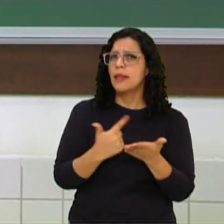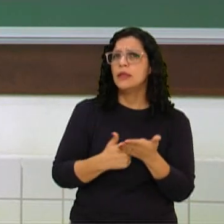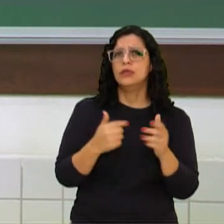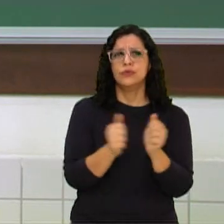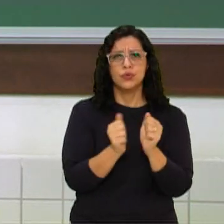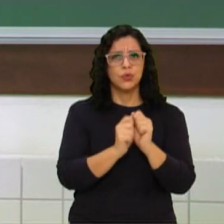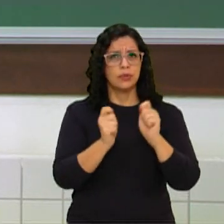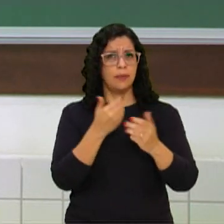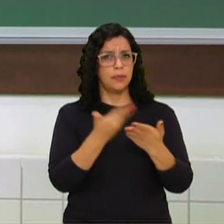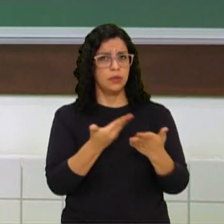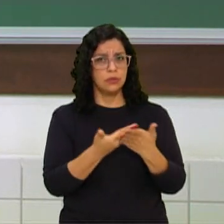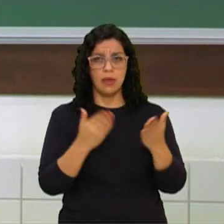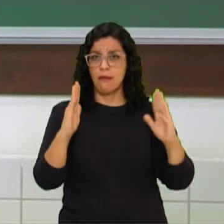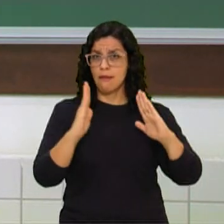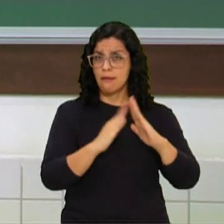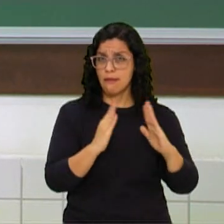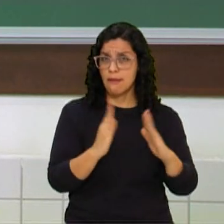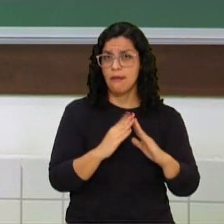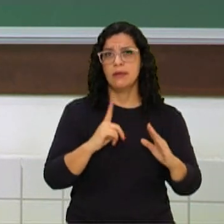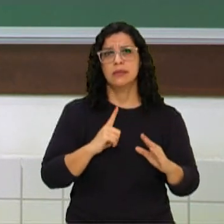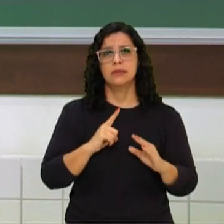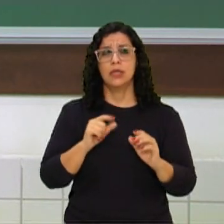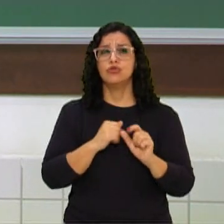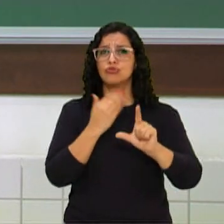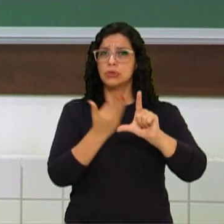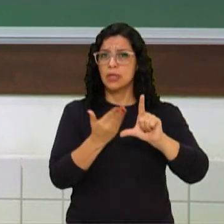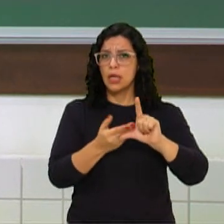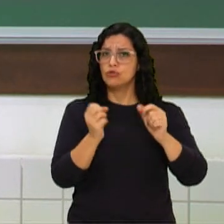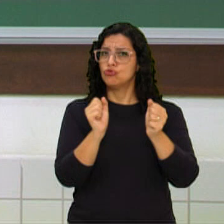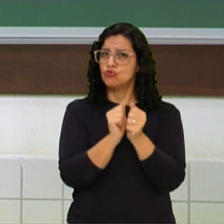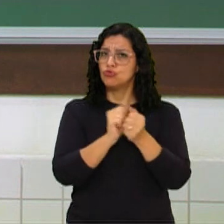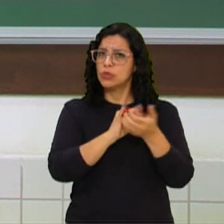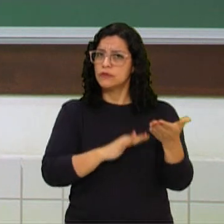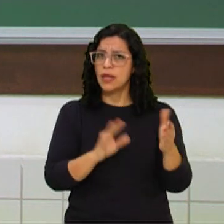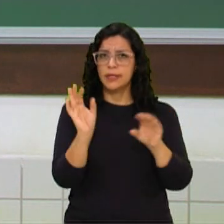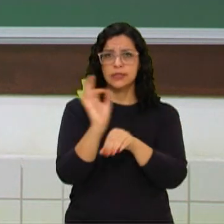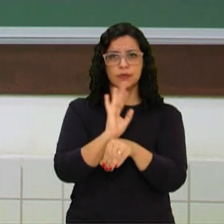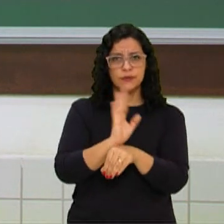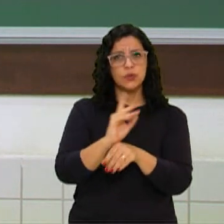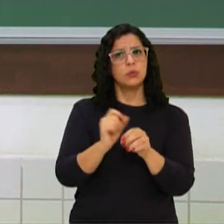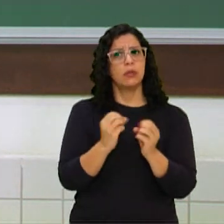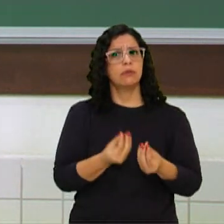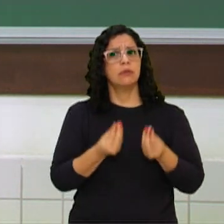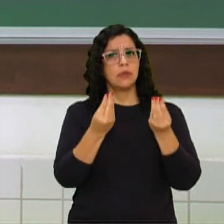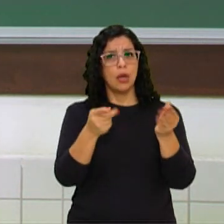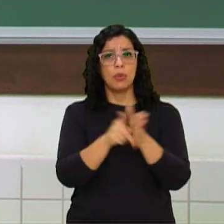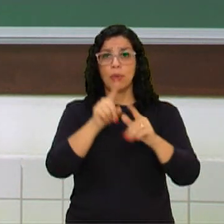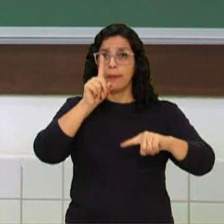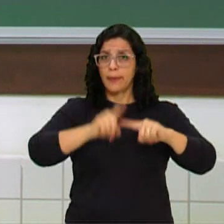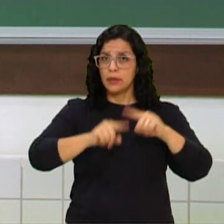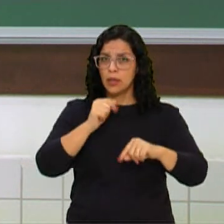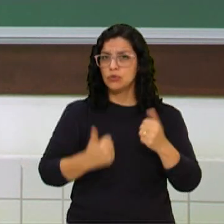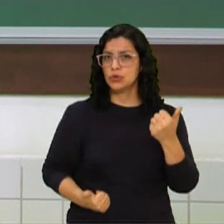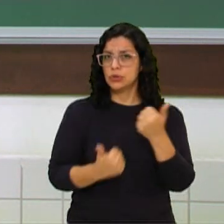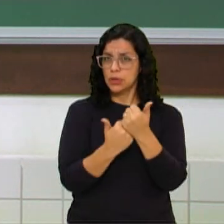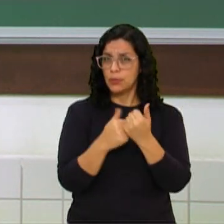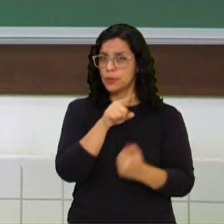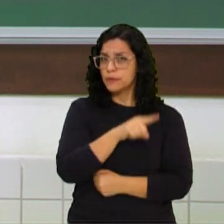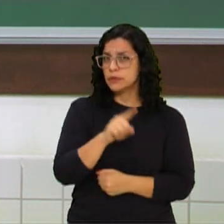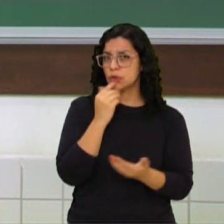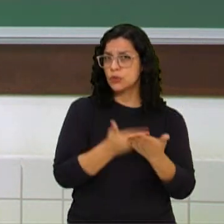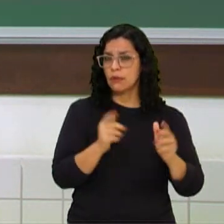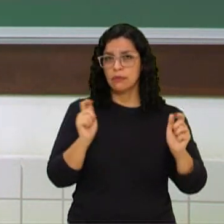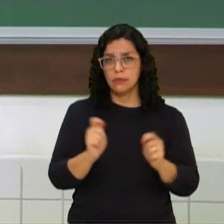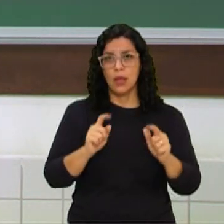também disponibilizado, né? Também no Google Classroom, junto com essas atividades, com os vídeos, também são disponibilizados os materiais didáticos de apoio